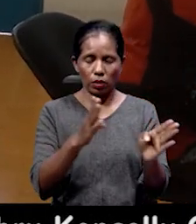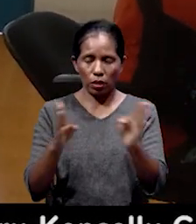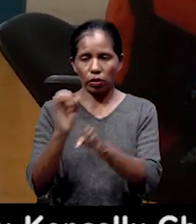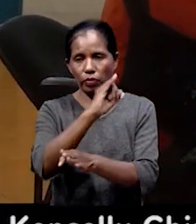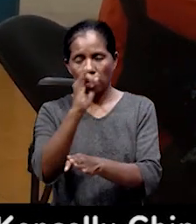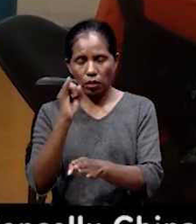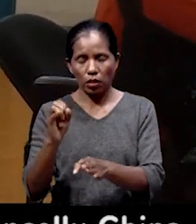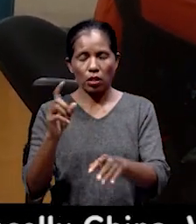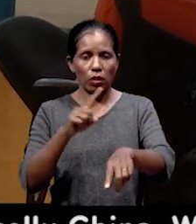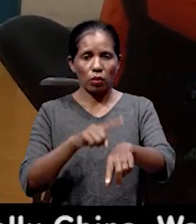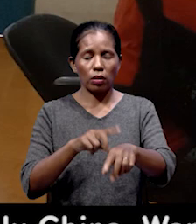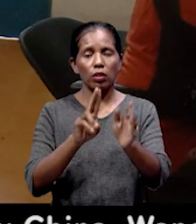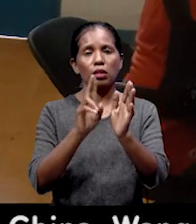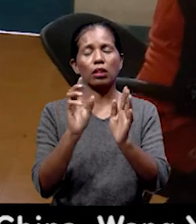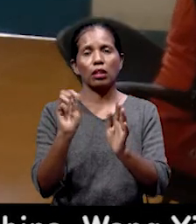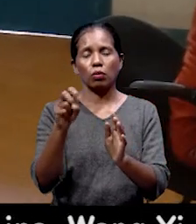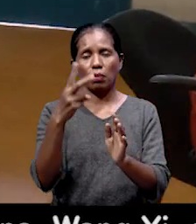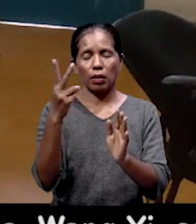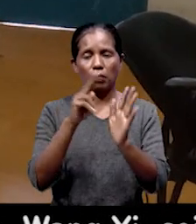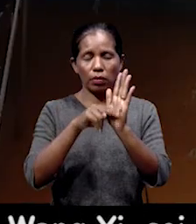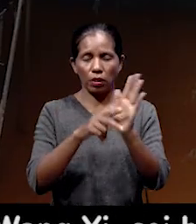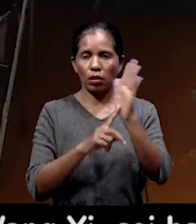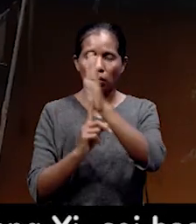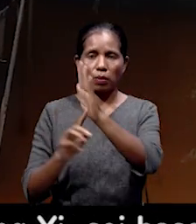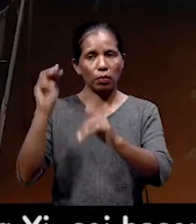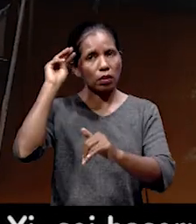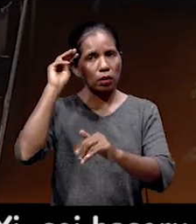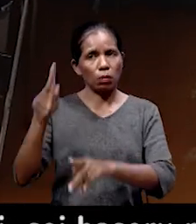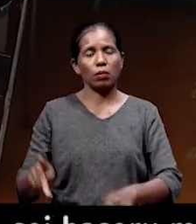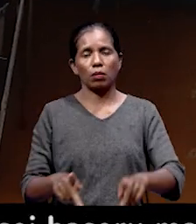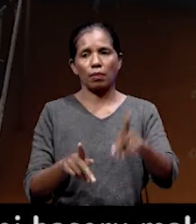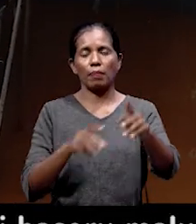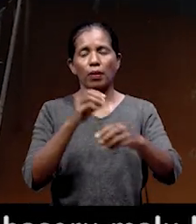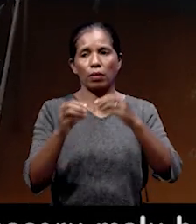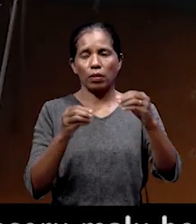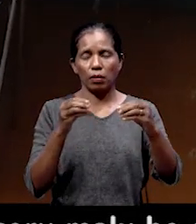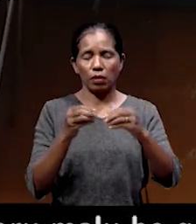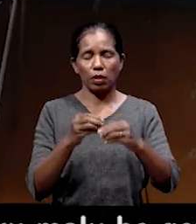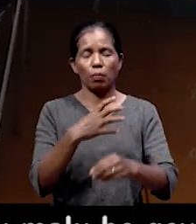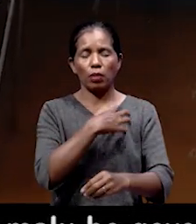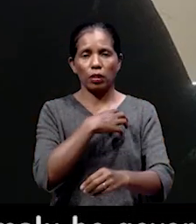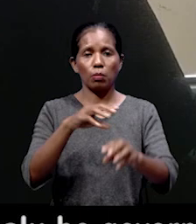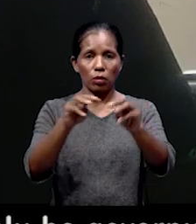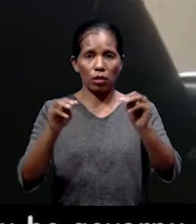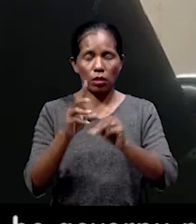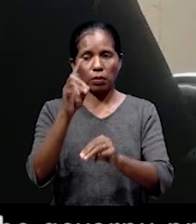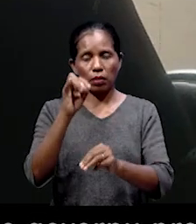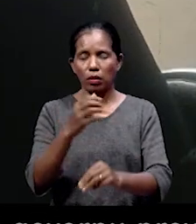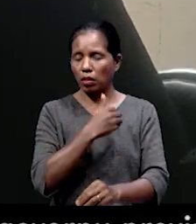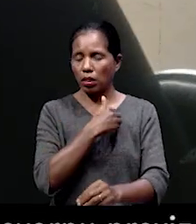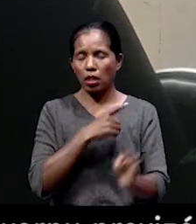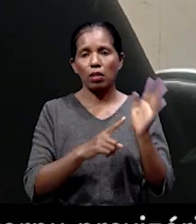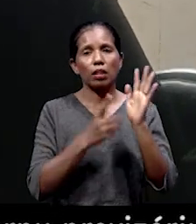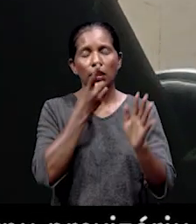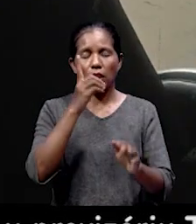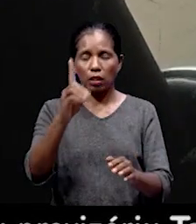horas salulu resin rua, hafain hato oba Ministério Público. Relaciona o acontecimento, né, comando pentel município de Li, se dá o declaração oficial